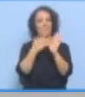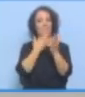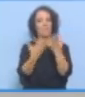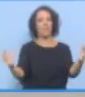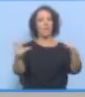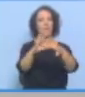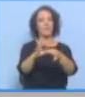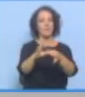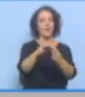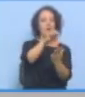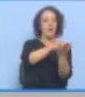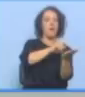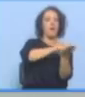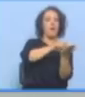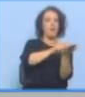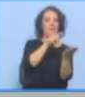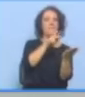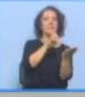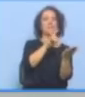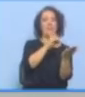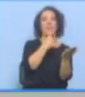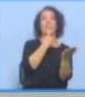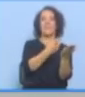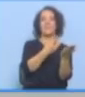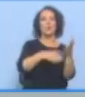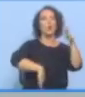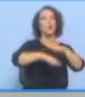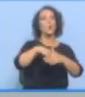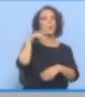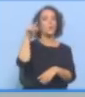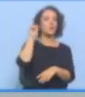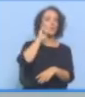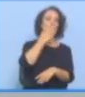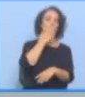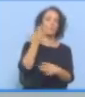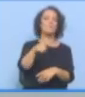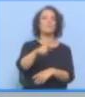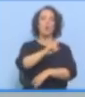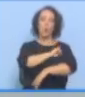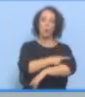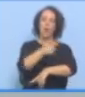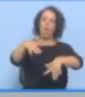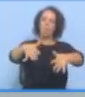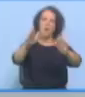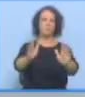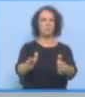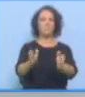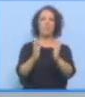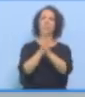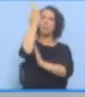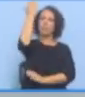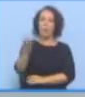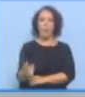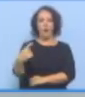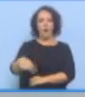ligação com o Evangelho, onde se fala da cura do surdo-mudo. Tendo coragem, não temais, aí está o vosso Deus, seria uma afirmação que em muitas situações